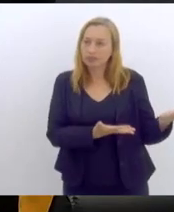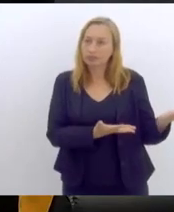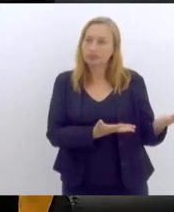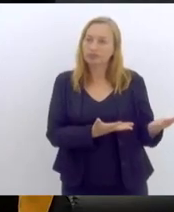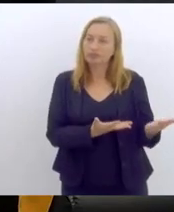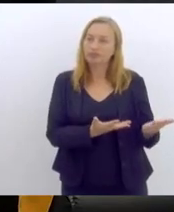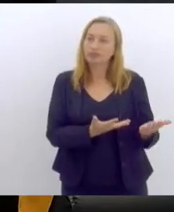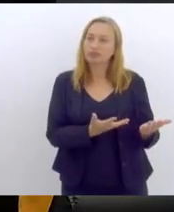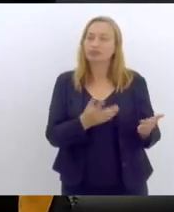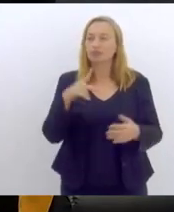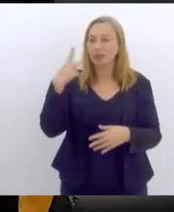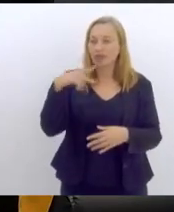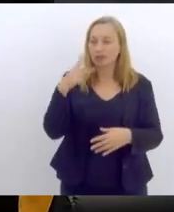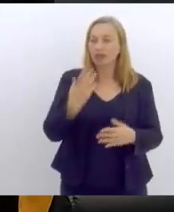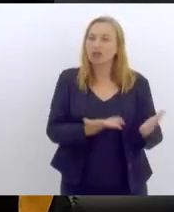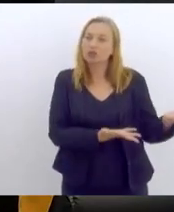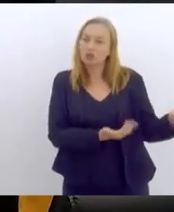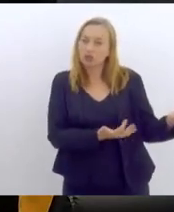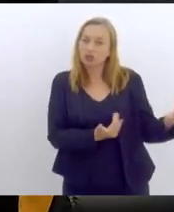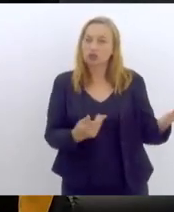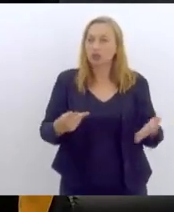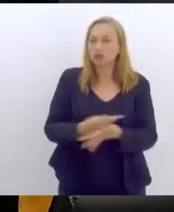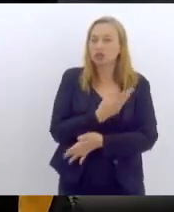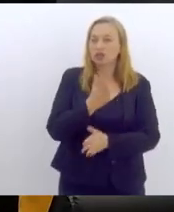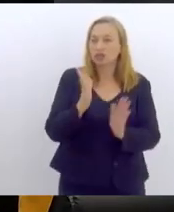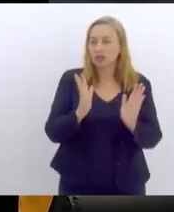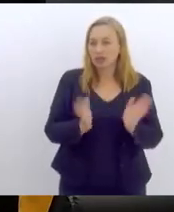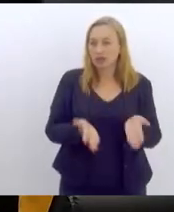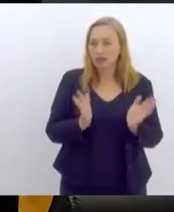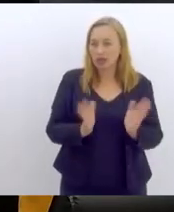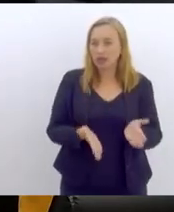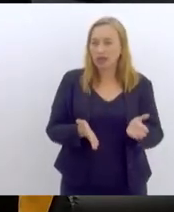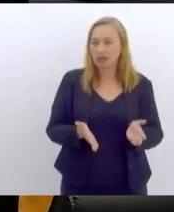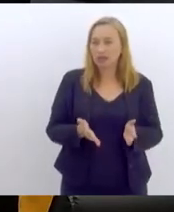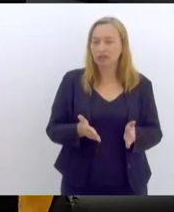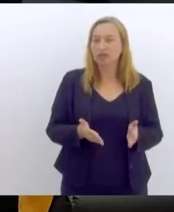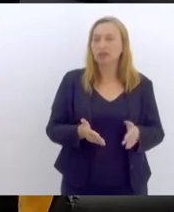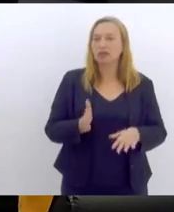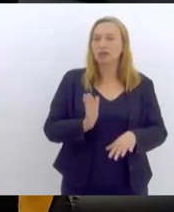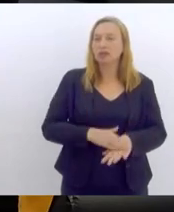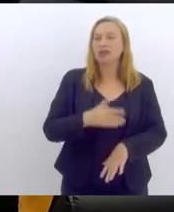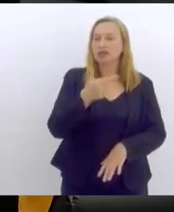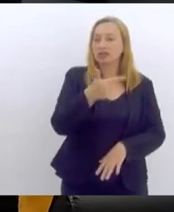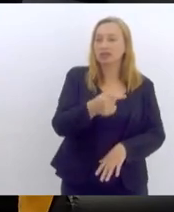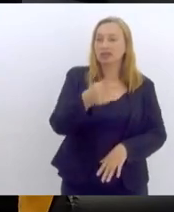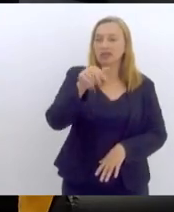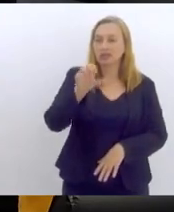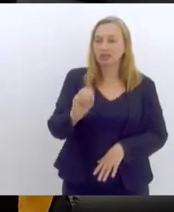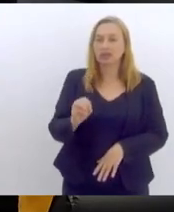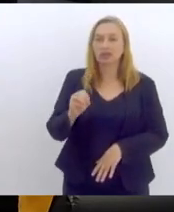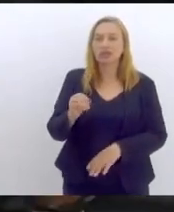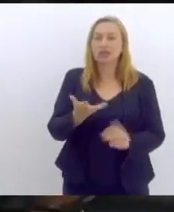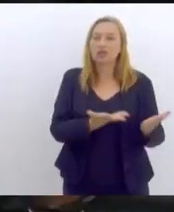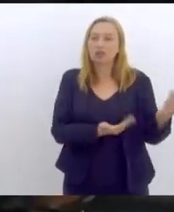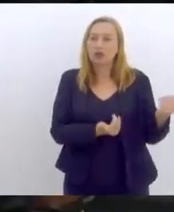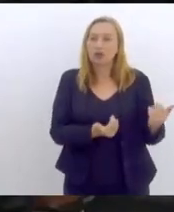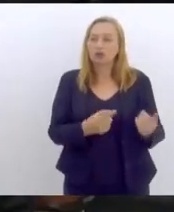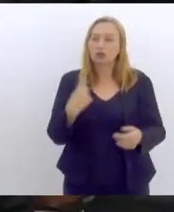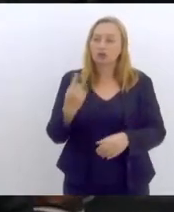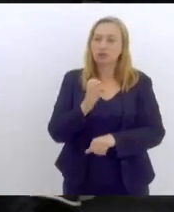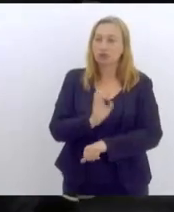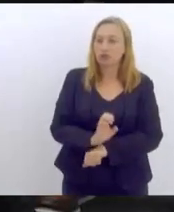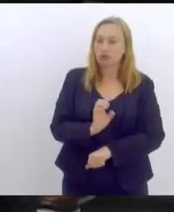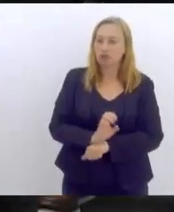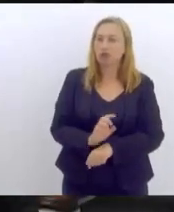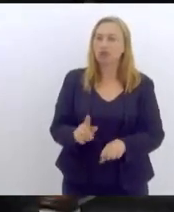13ª edição, a última edição que aconteceu aqui na casa, que recebeu mais de 70 jovens de todo o nosso Estado, inclusive